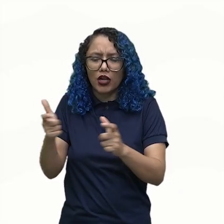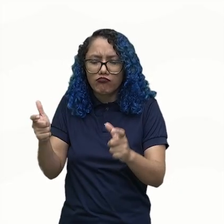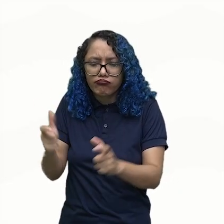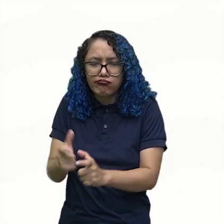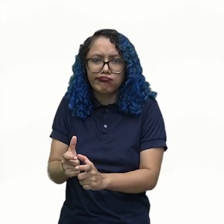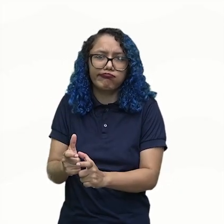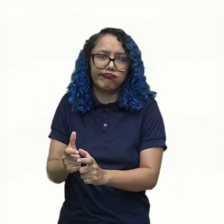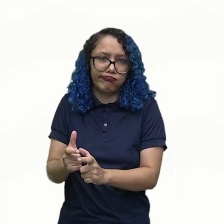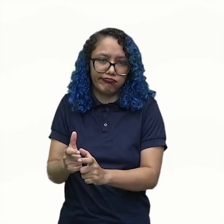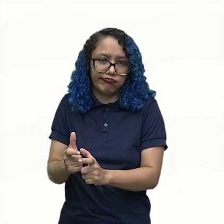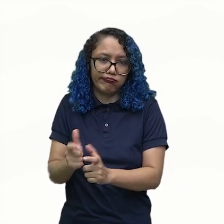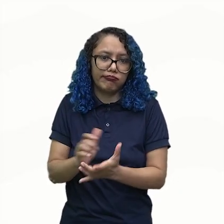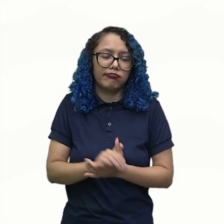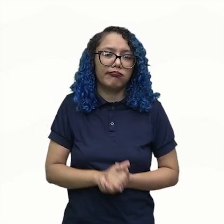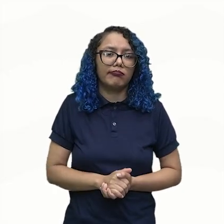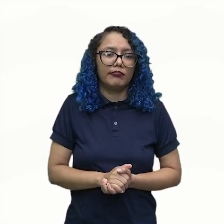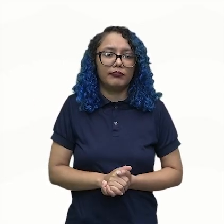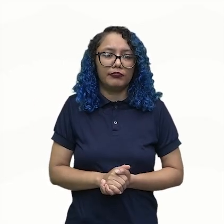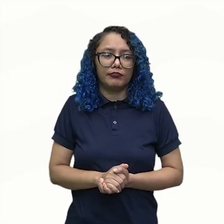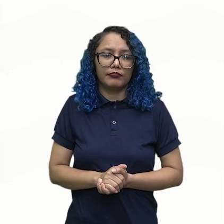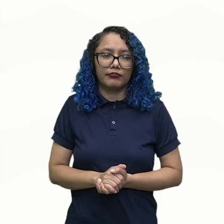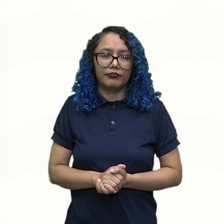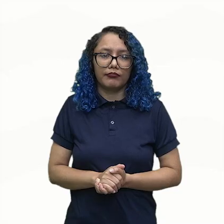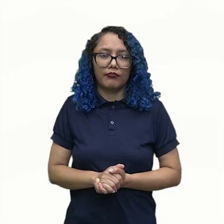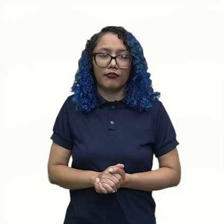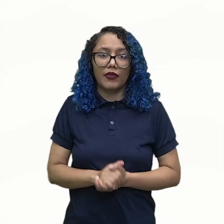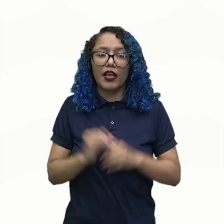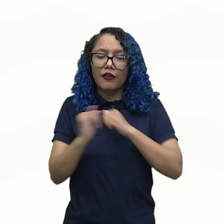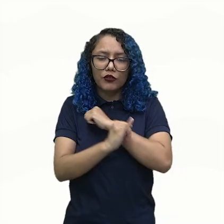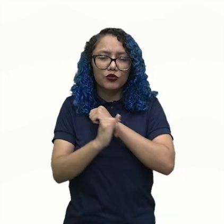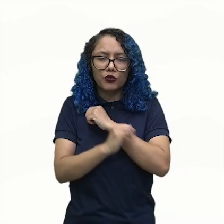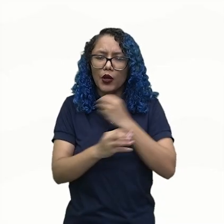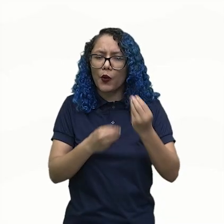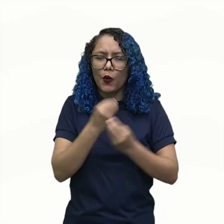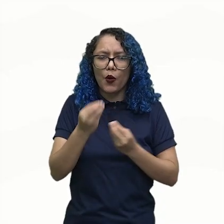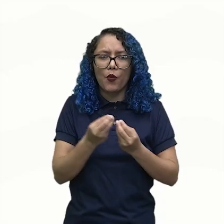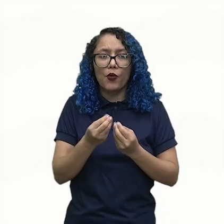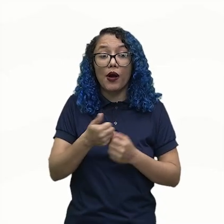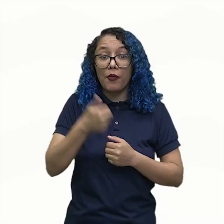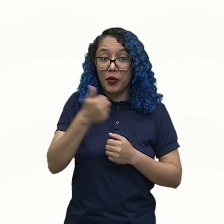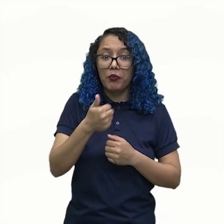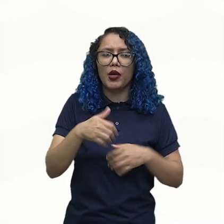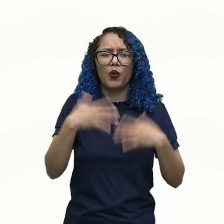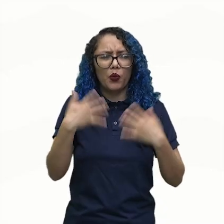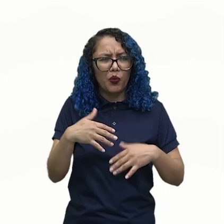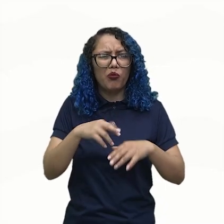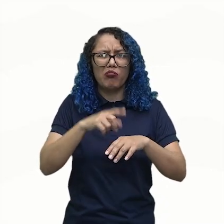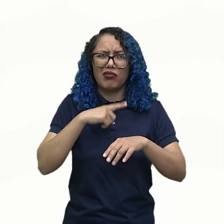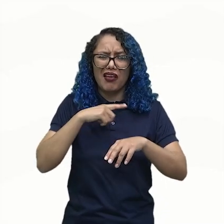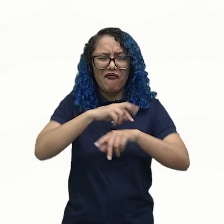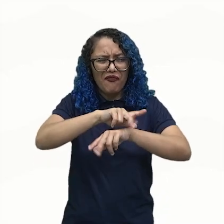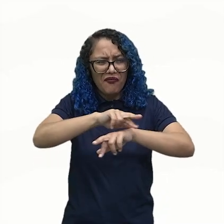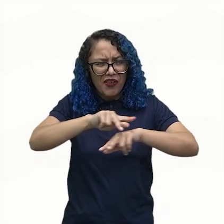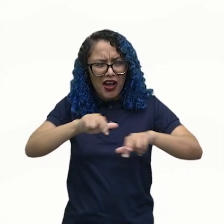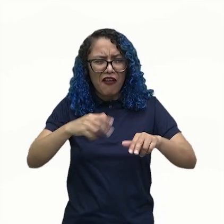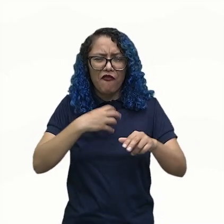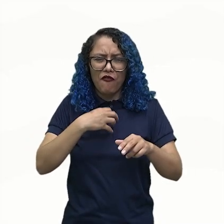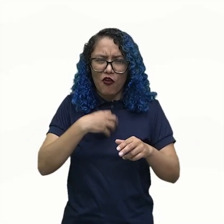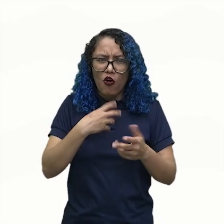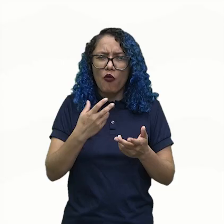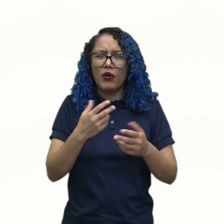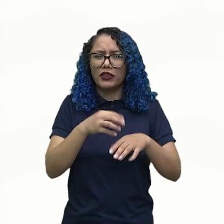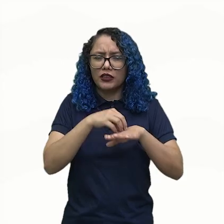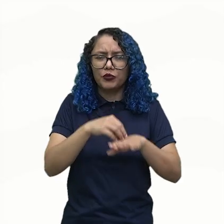rarefeita. Infraestrutura. Rede urbana densa concentra muita infraestrutura de transporte, de comunicações.